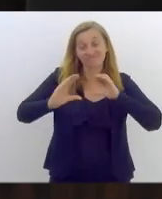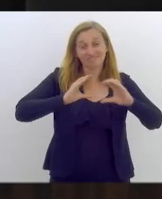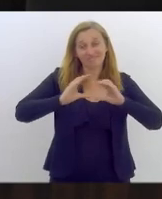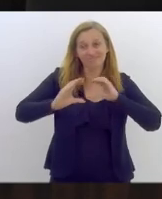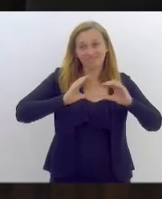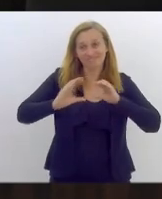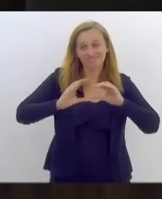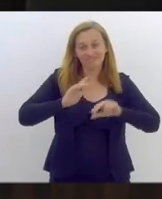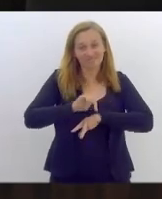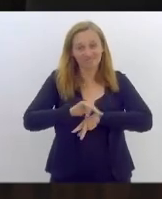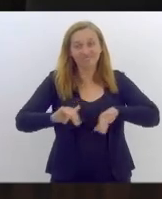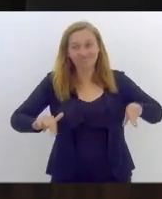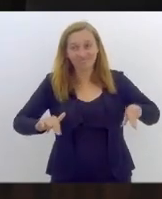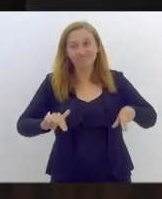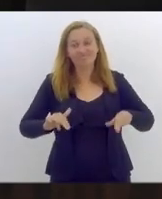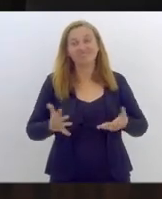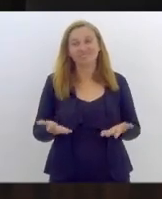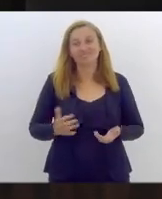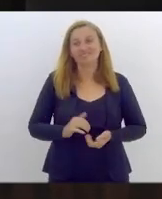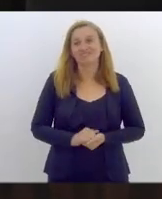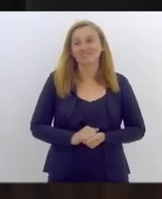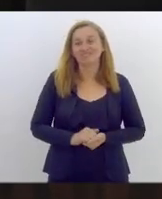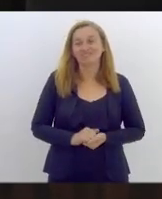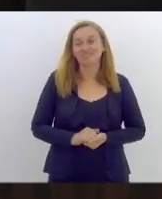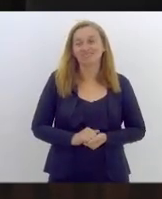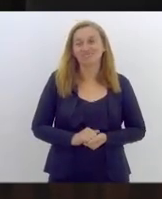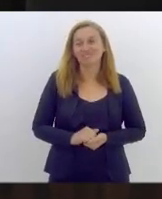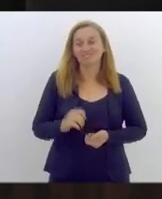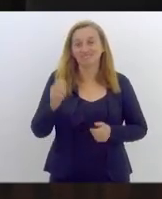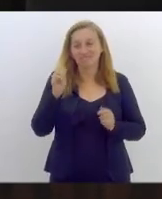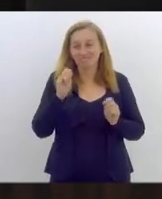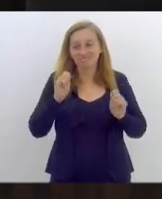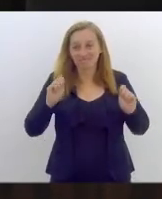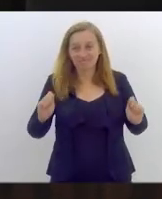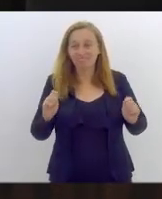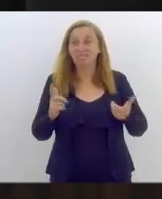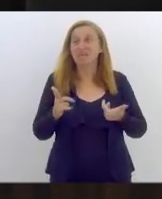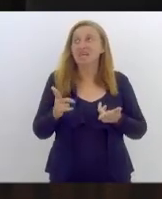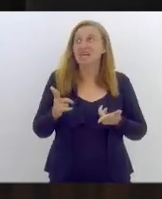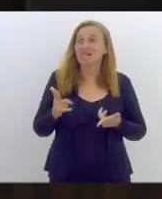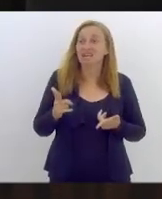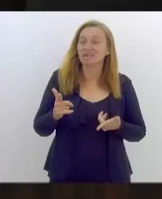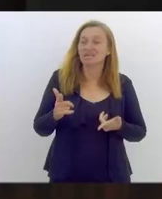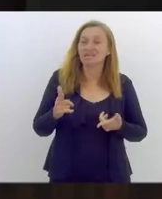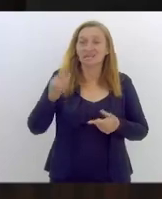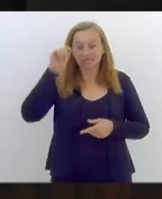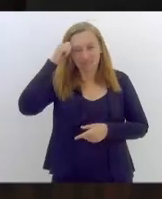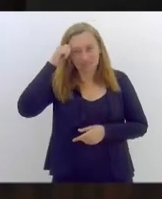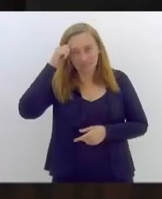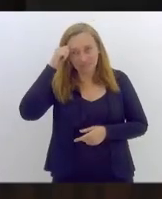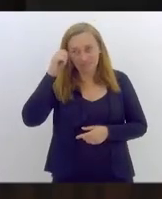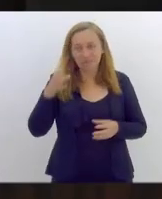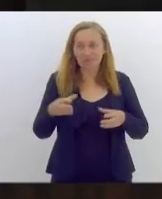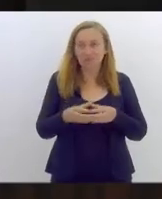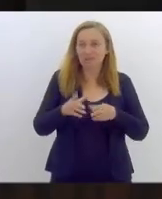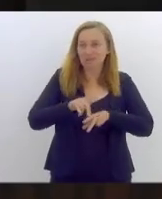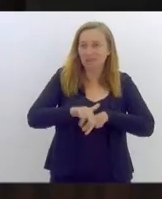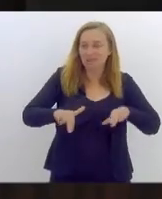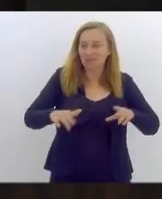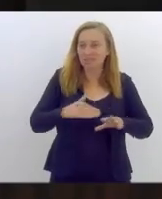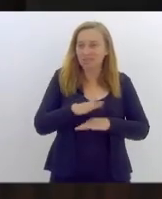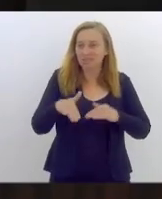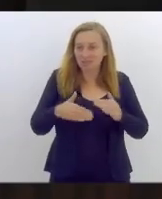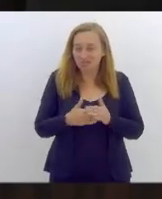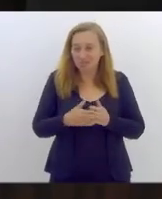de gênero, da jurídica, assessores que da negritude, da equipe de gênero, todas as